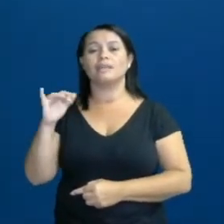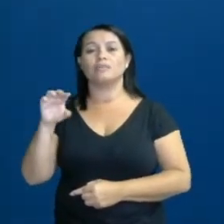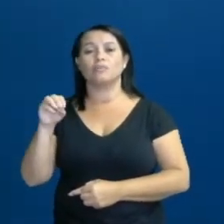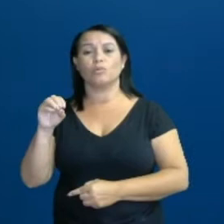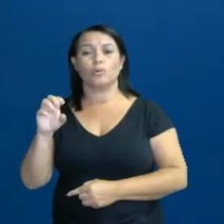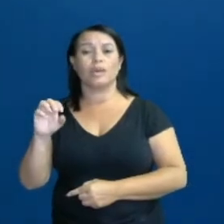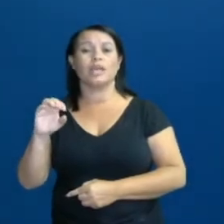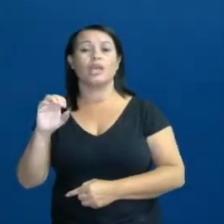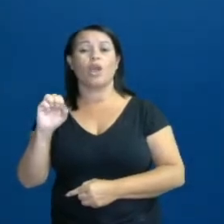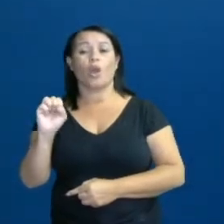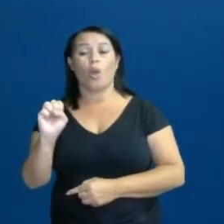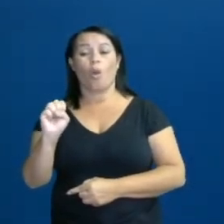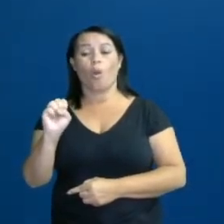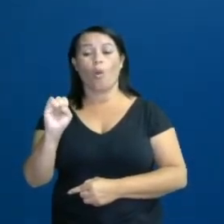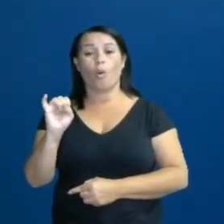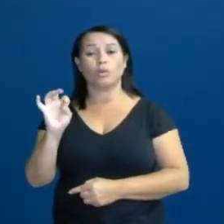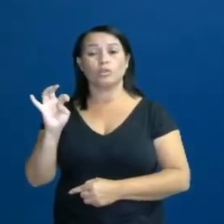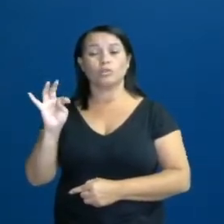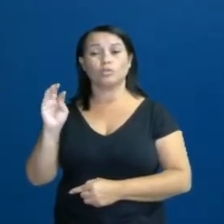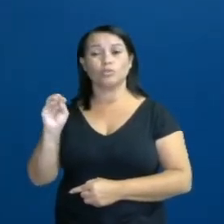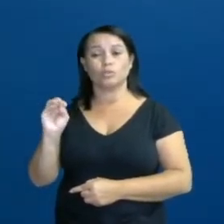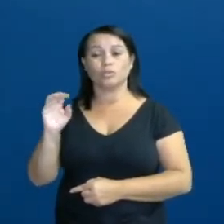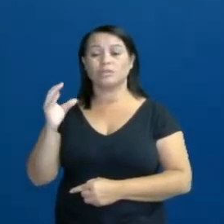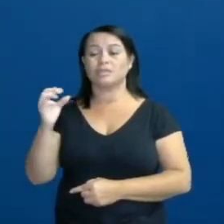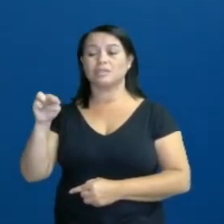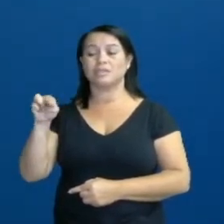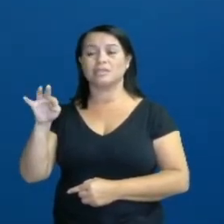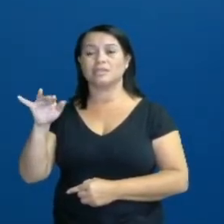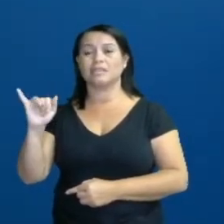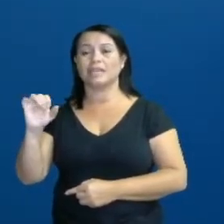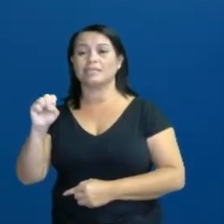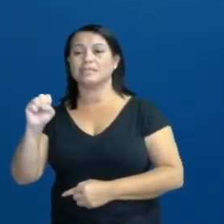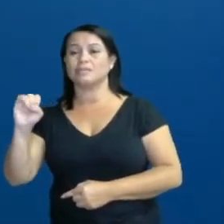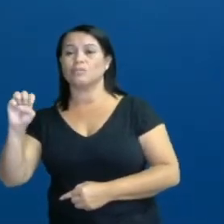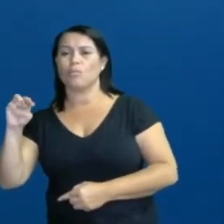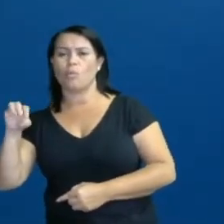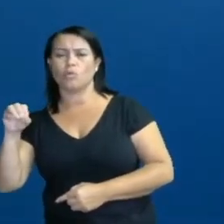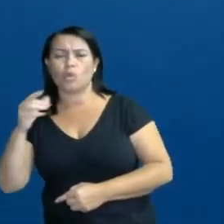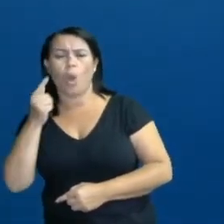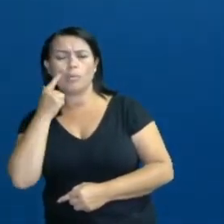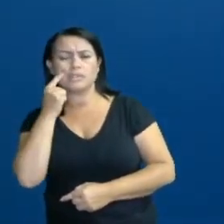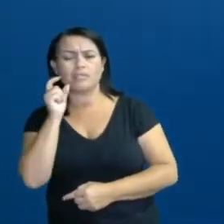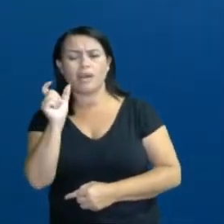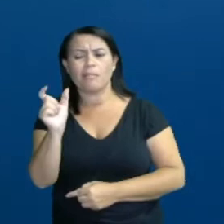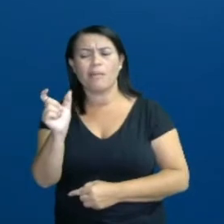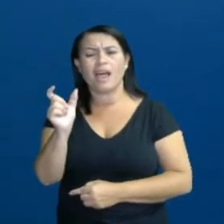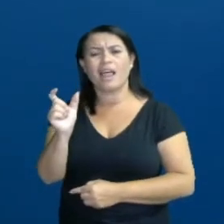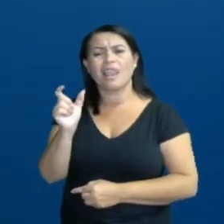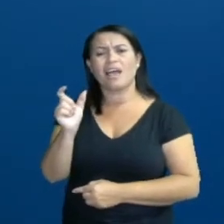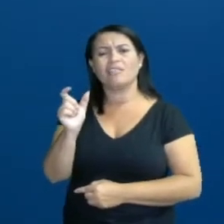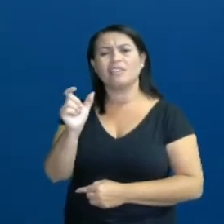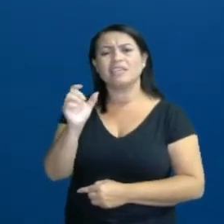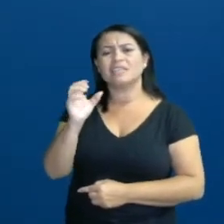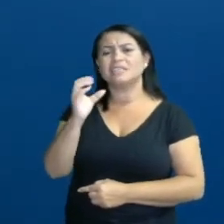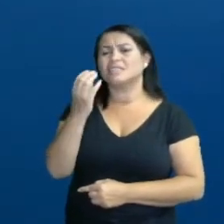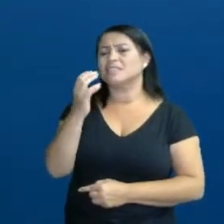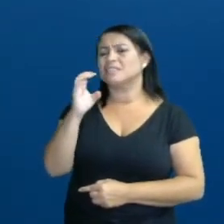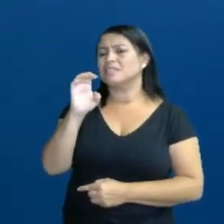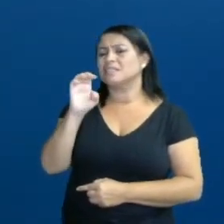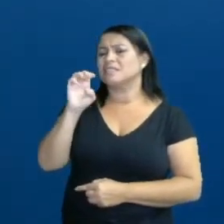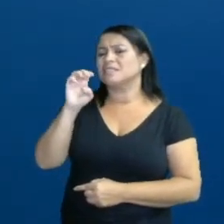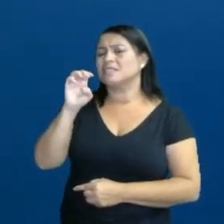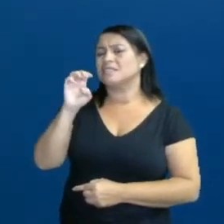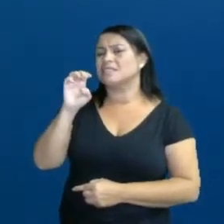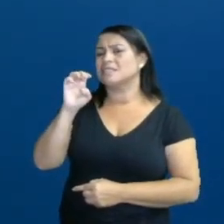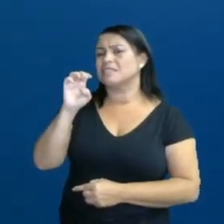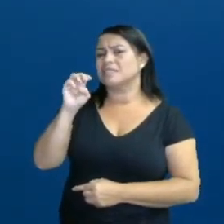aqui. Centésimo. Essa palavra centésimo, quando você vai pronunciar centésimo, já lembra o